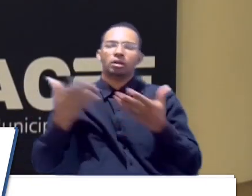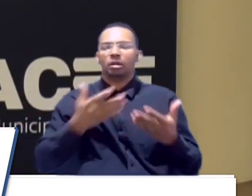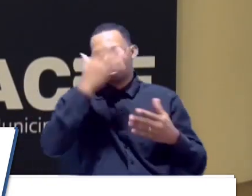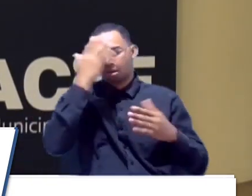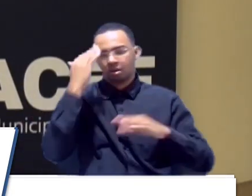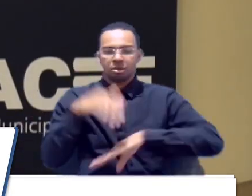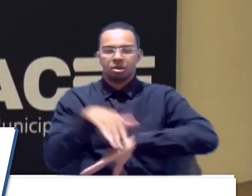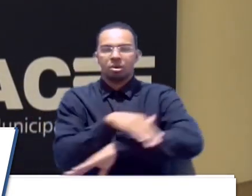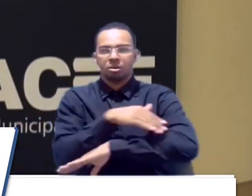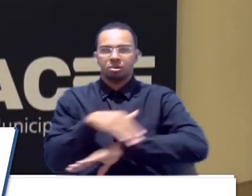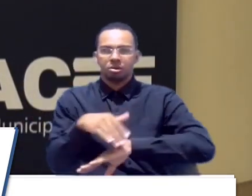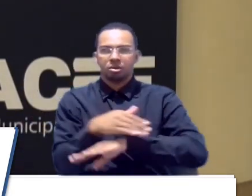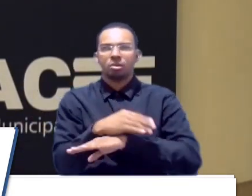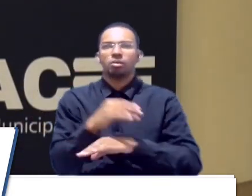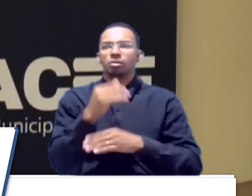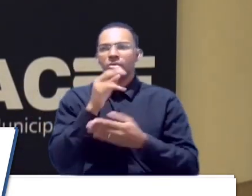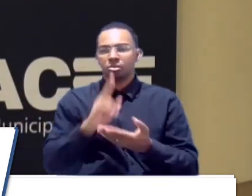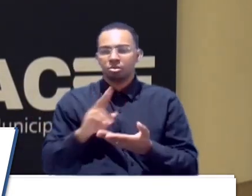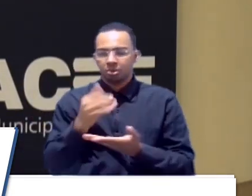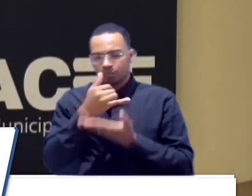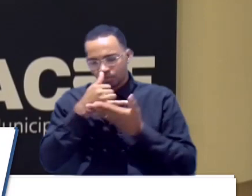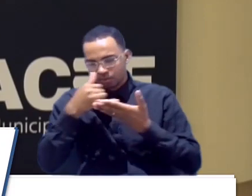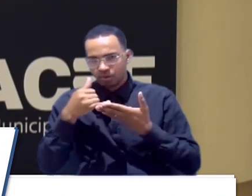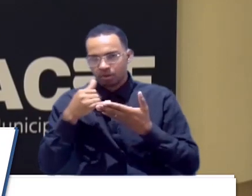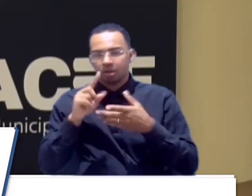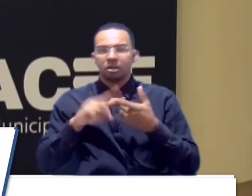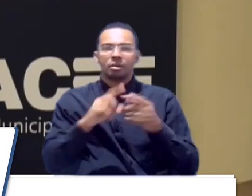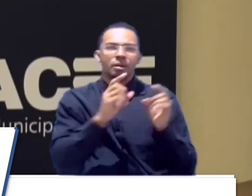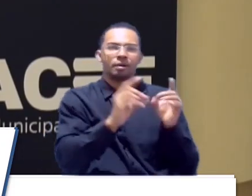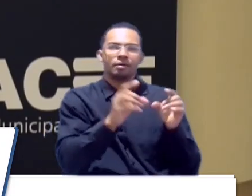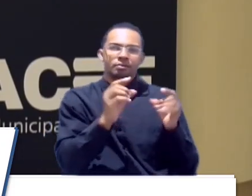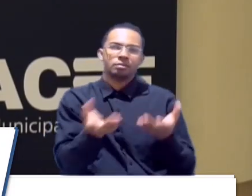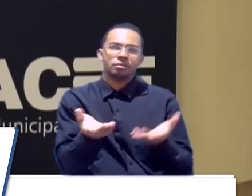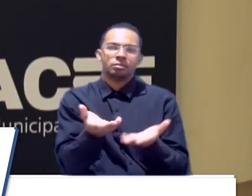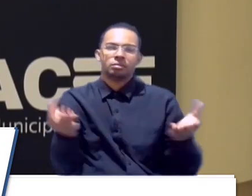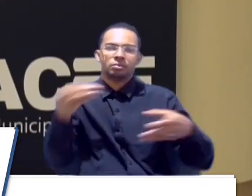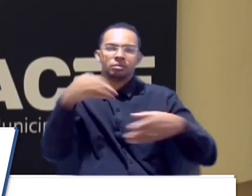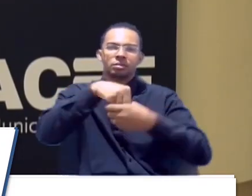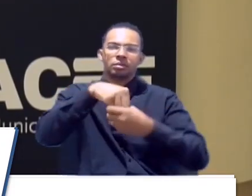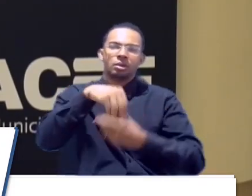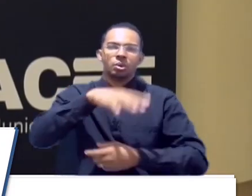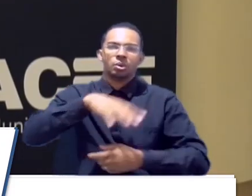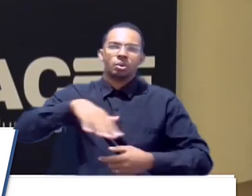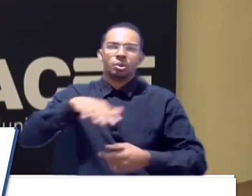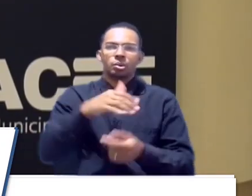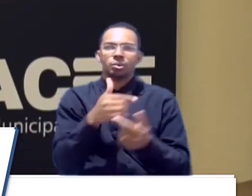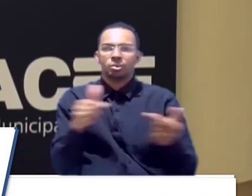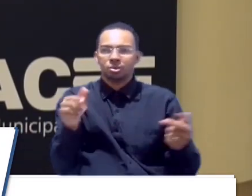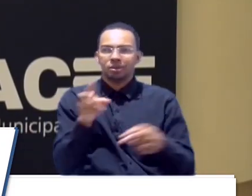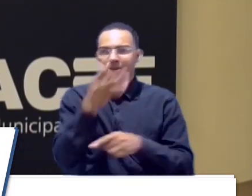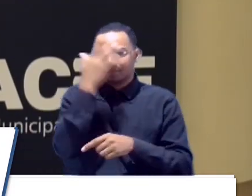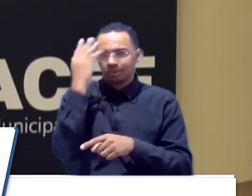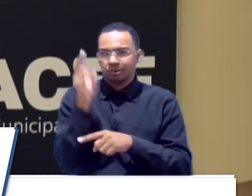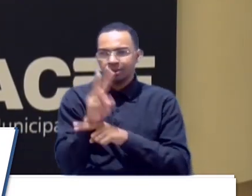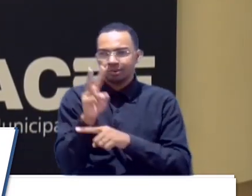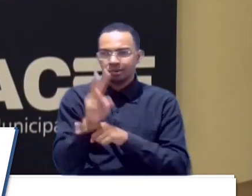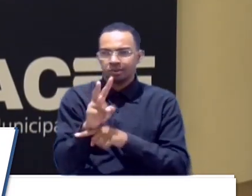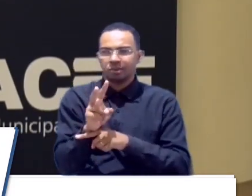os usuários de drogas e o tráfico de drogas para dentro desse local. Onde não há zeladoria, o tráfico